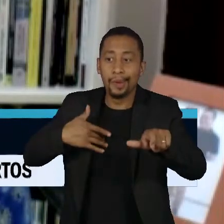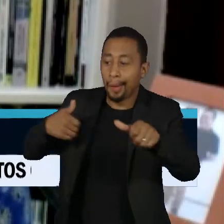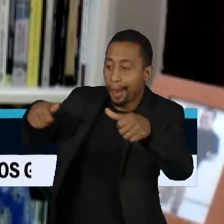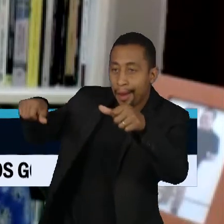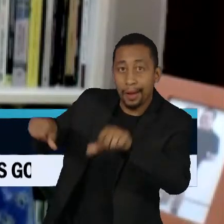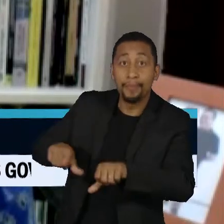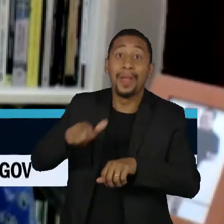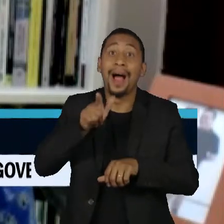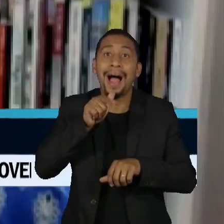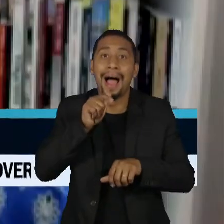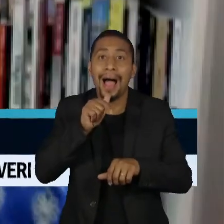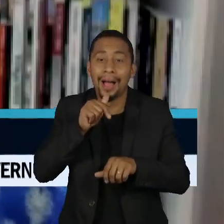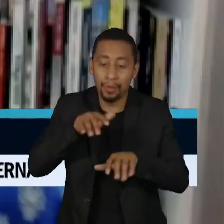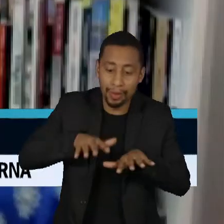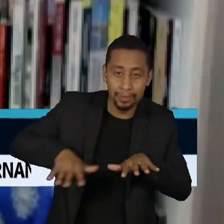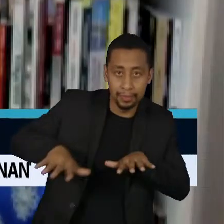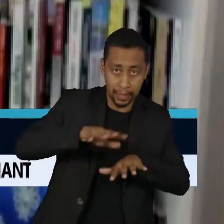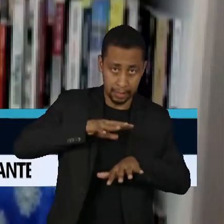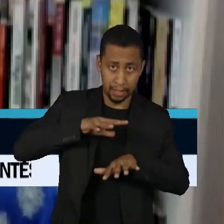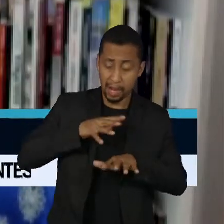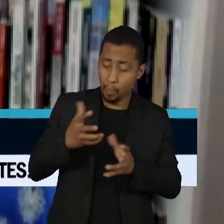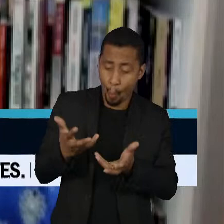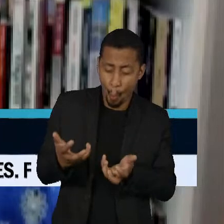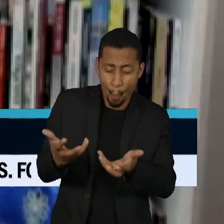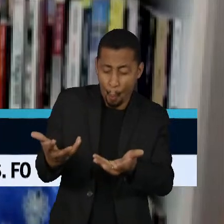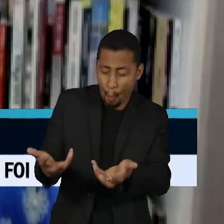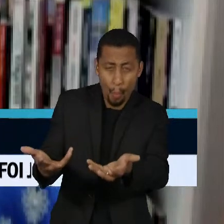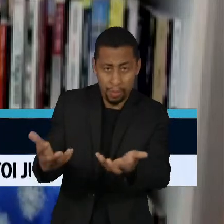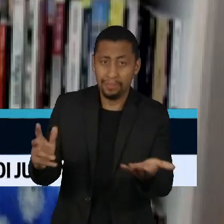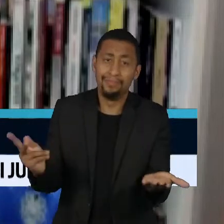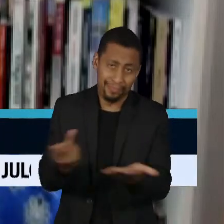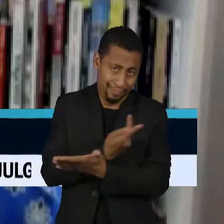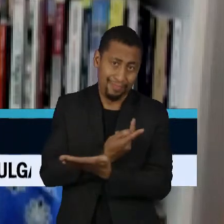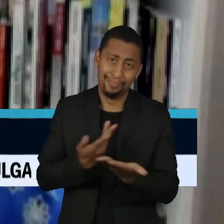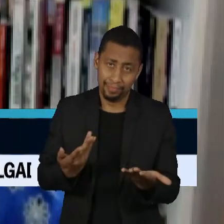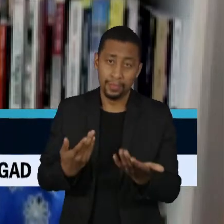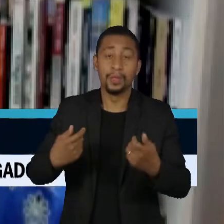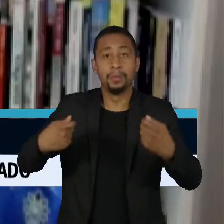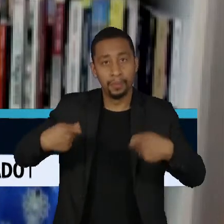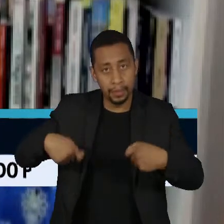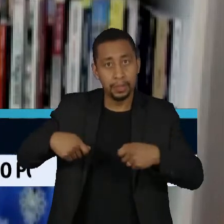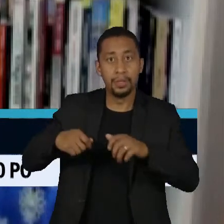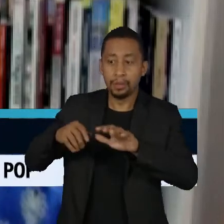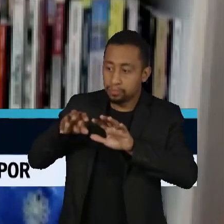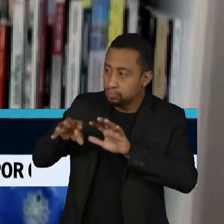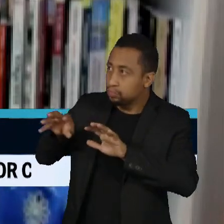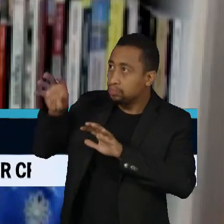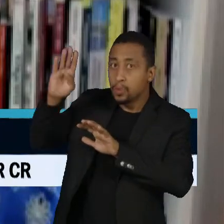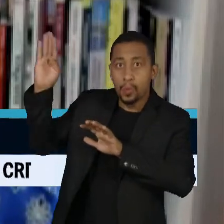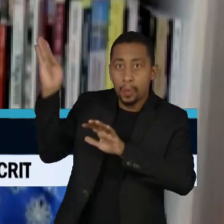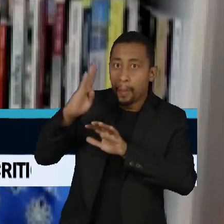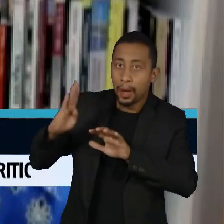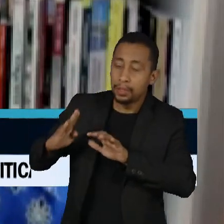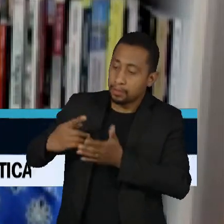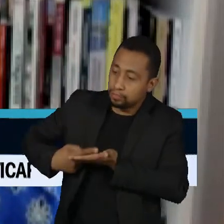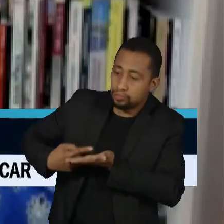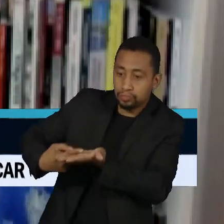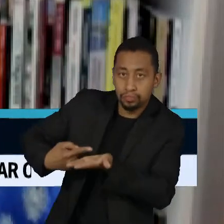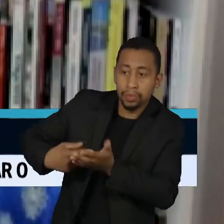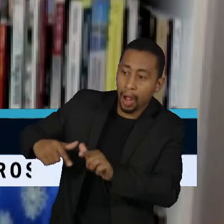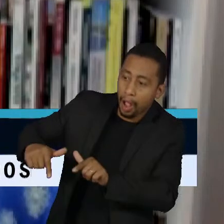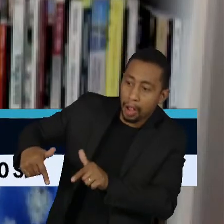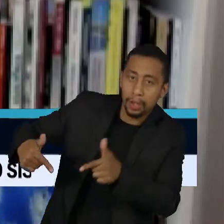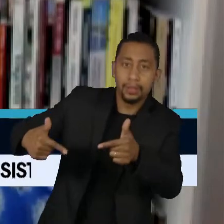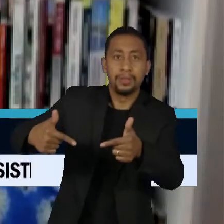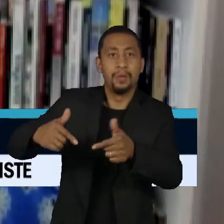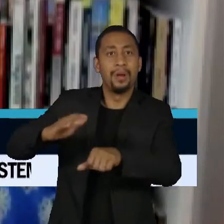das nossas grandes cidades. Nós precisamos unir um esforço nacional de reestruturação da nossa economia,